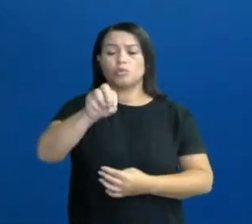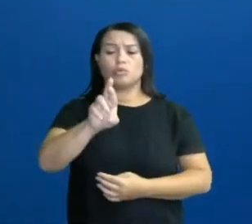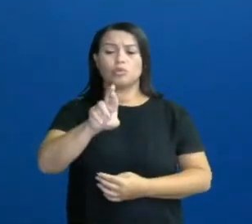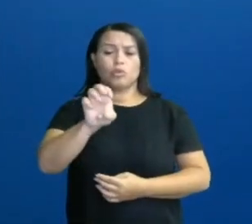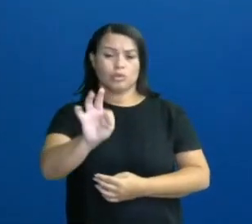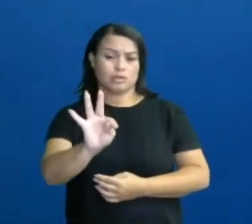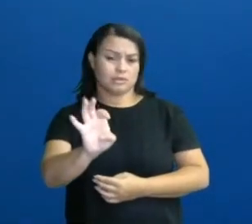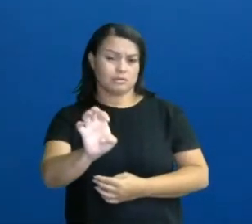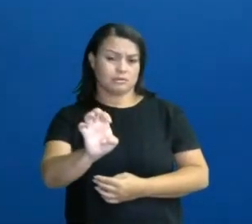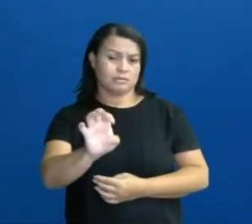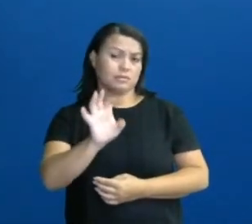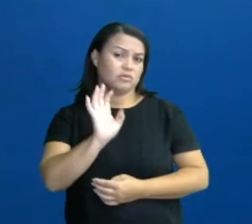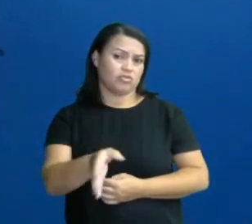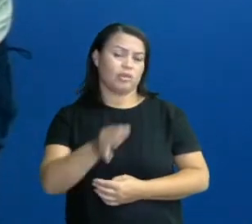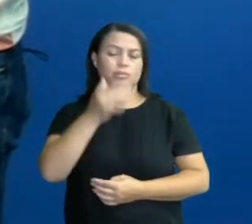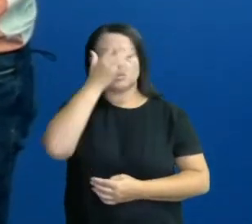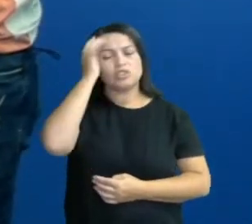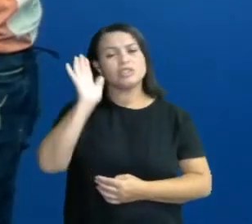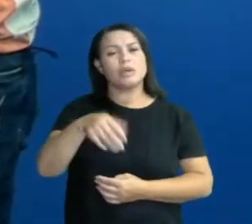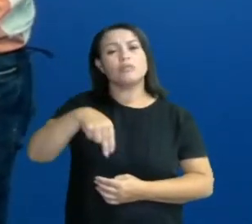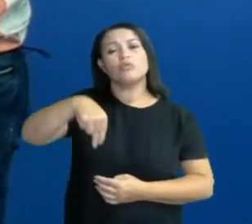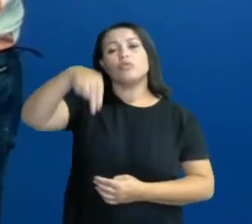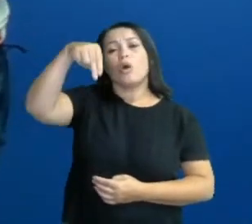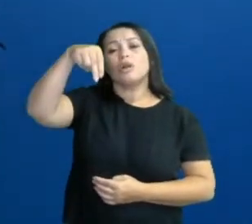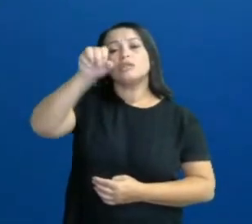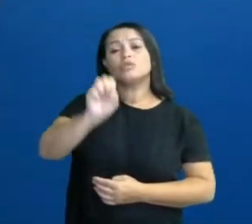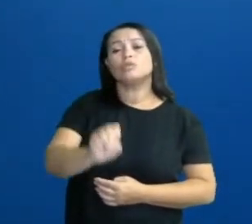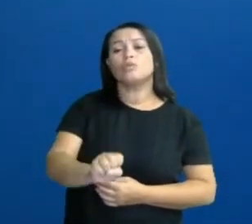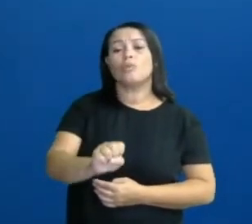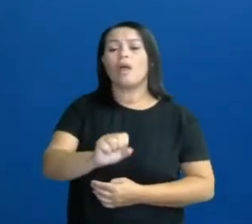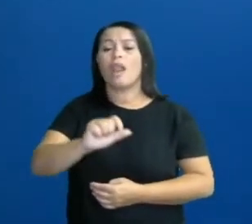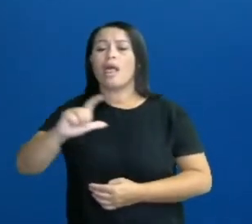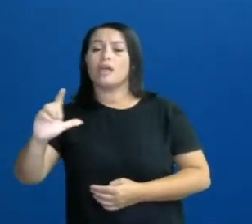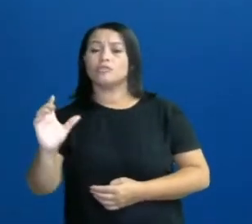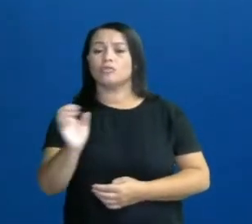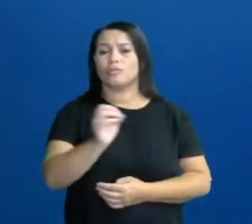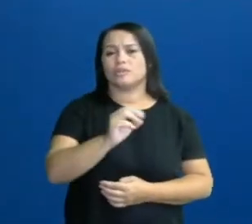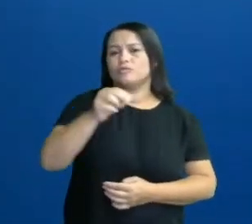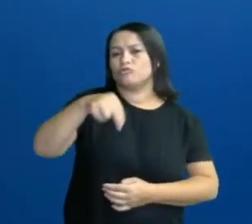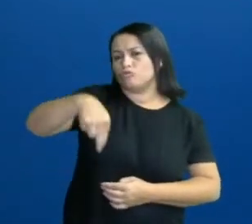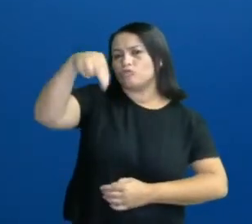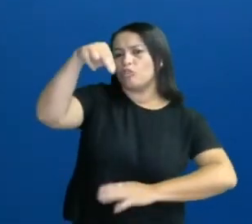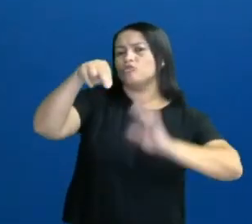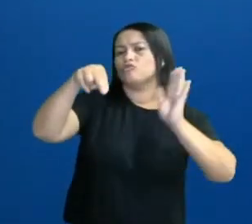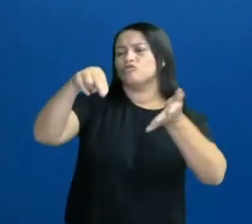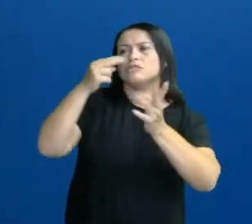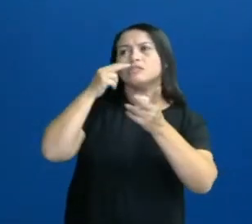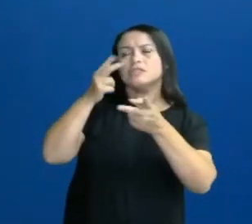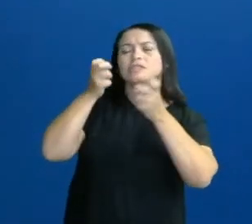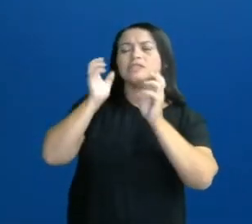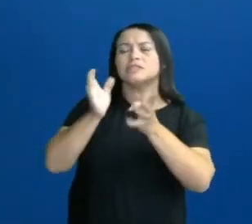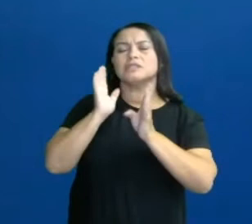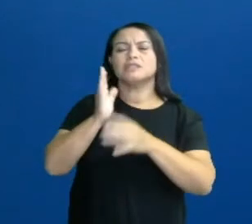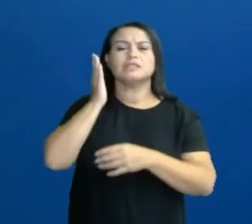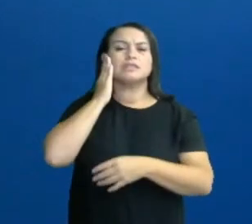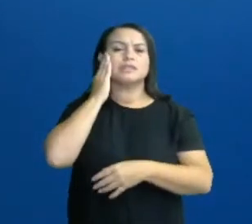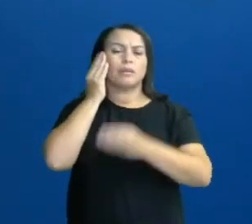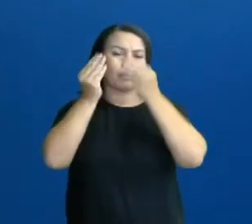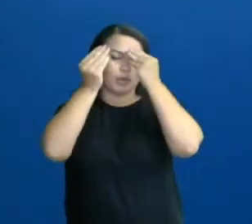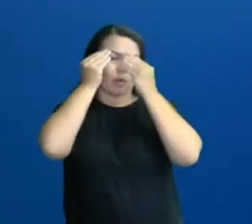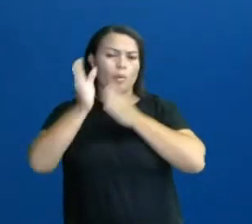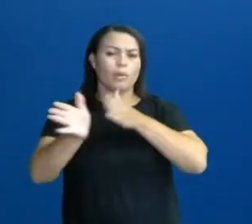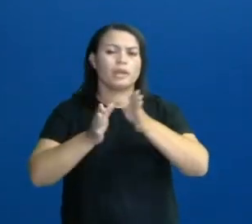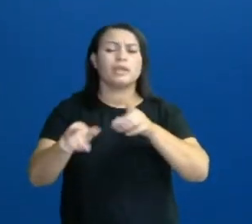ele, tá? Então, a orientação é um dos elementos imprescindíveis para o mapa. A gente tem a escala, o que na verdade